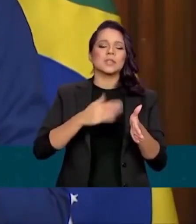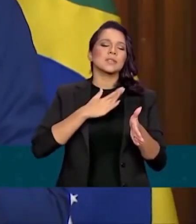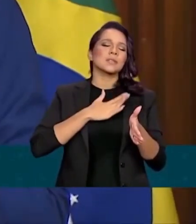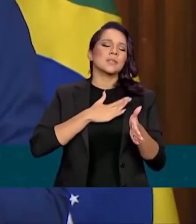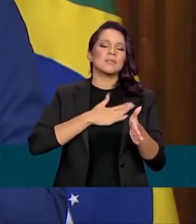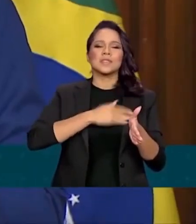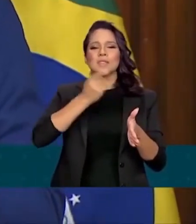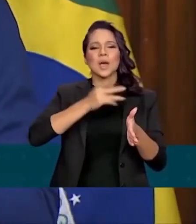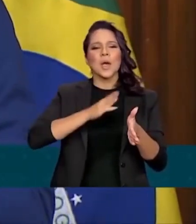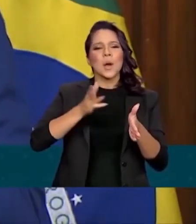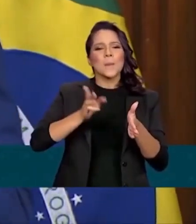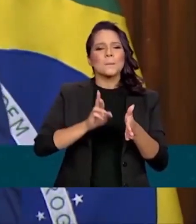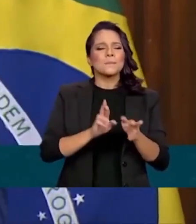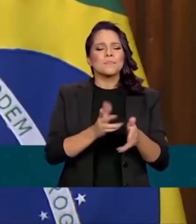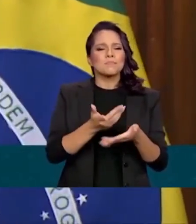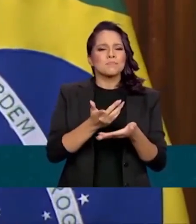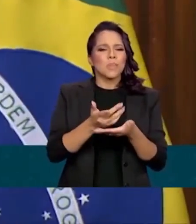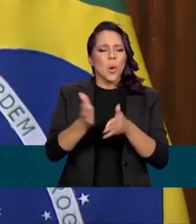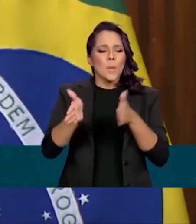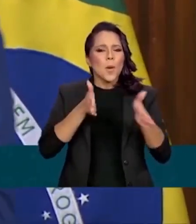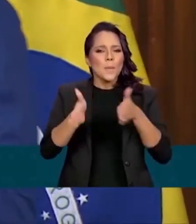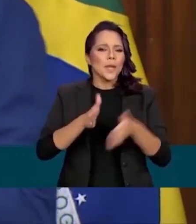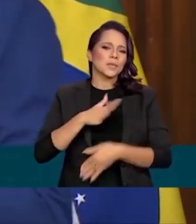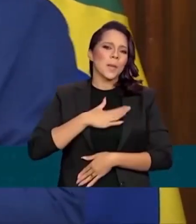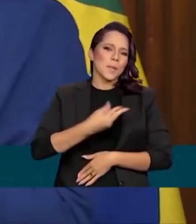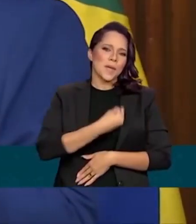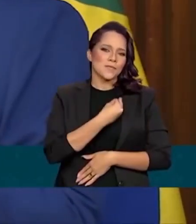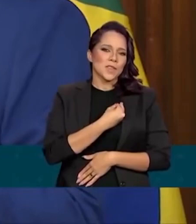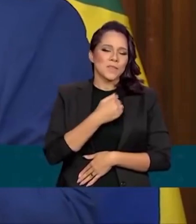vida. Todo mundo sabe que